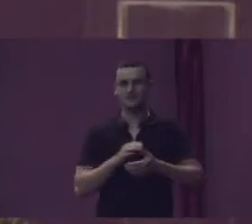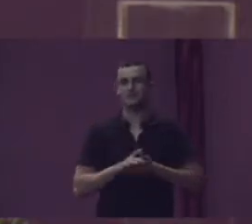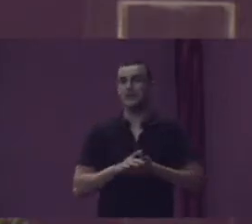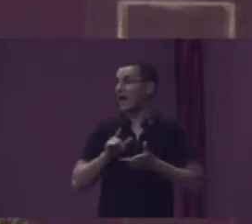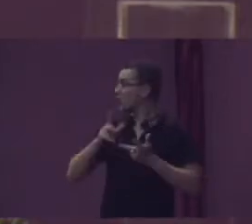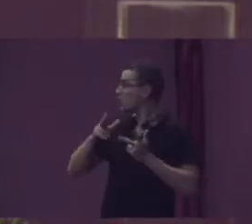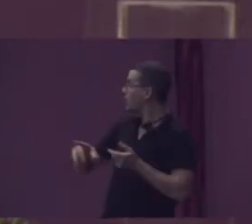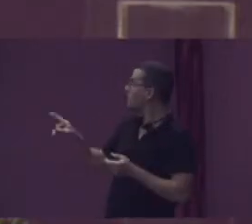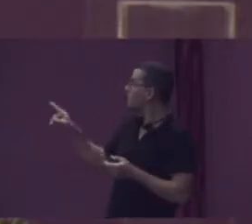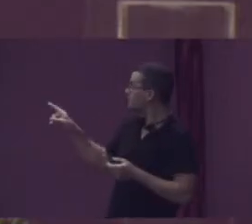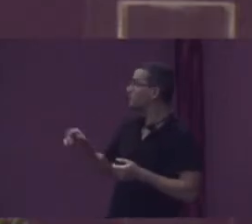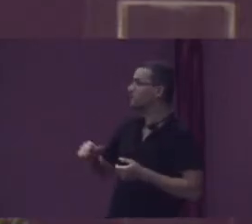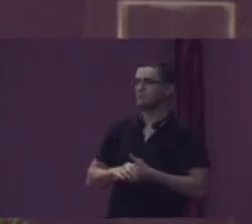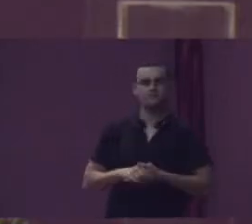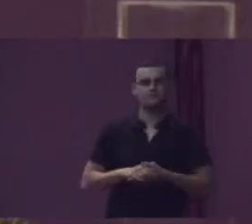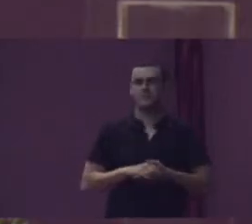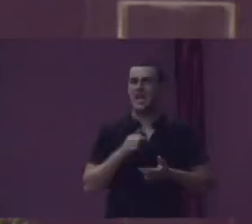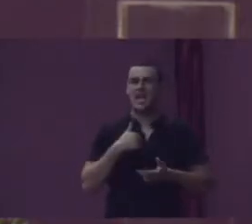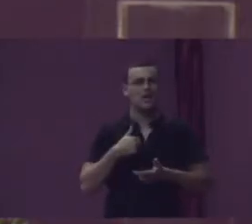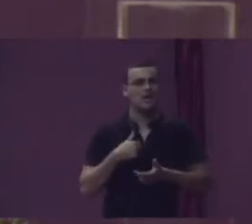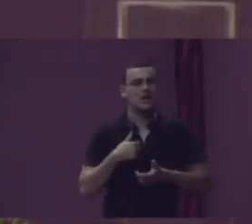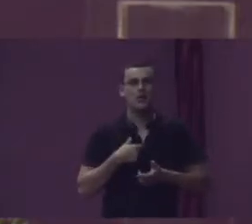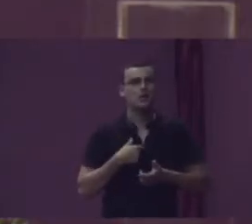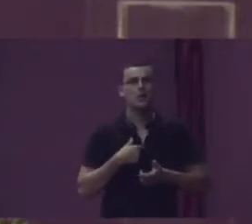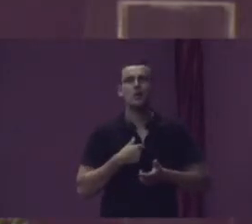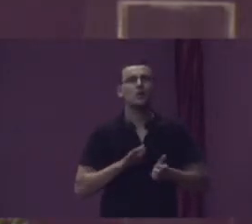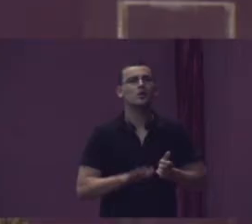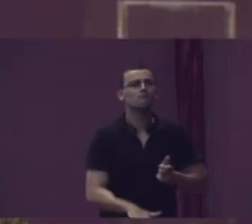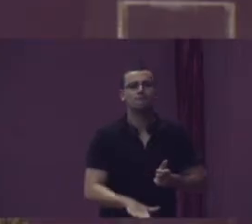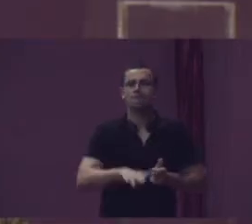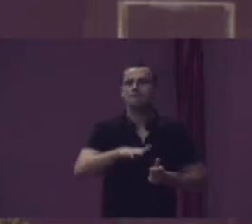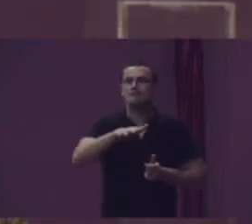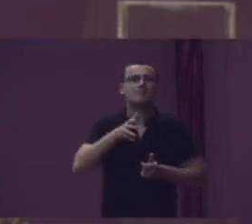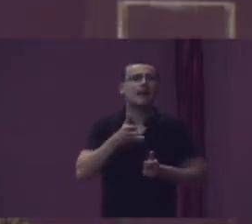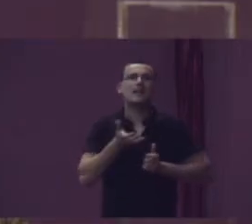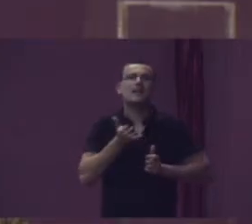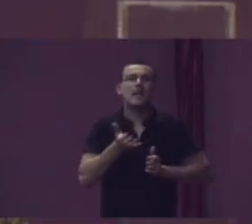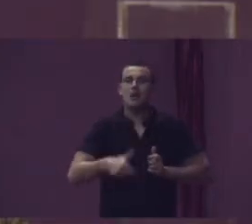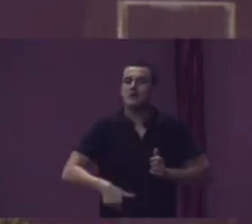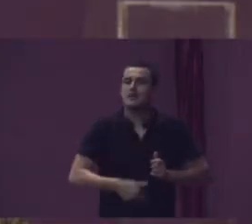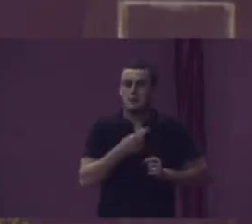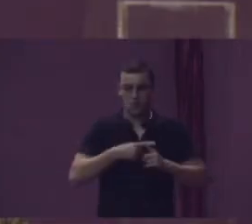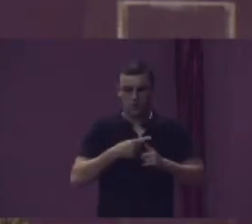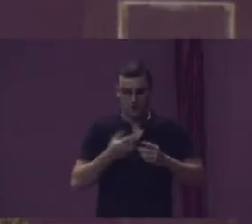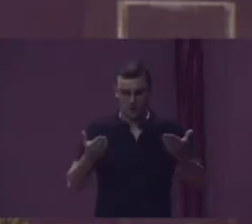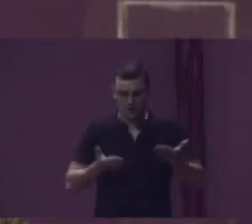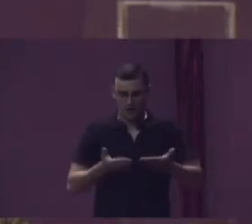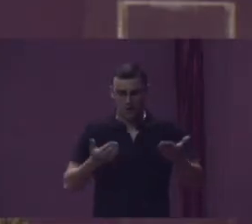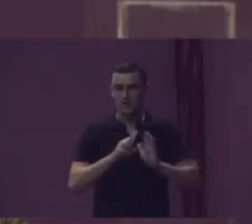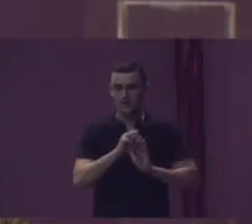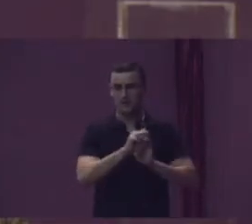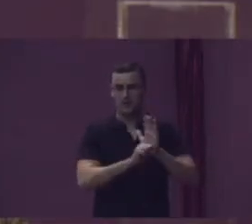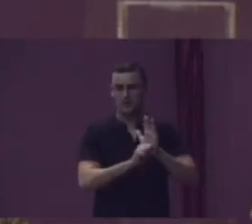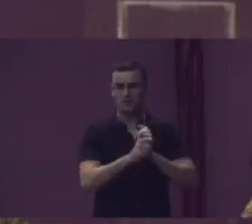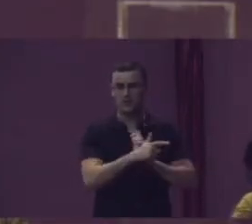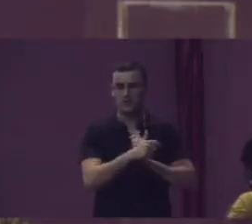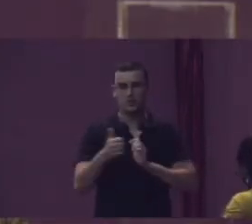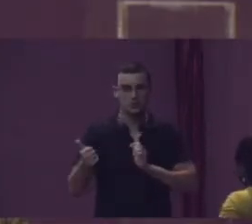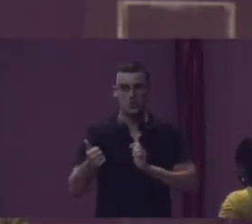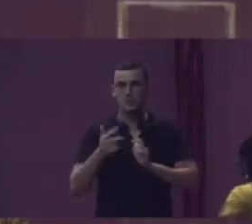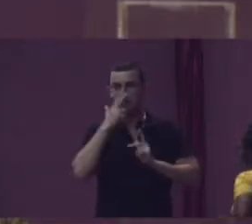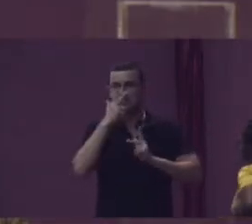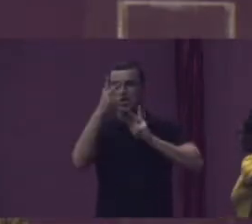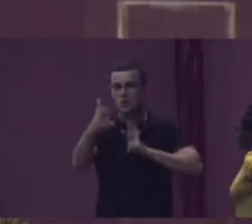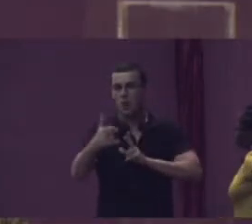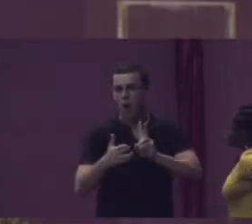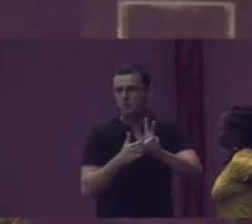dessa mulher, desde sempre eu quis a cesariana, porque eu acho que no auge da tecnologia do século XXI, as pessoas quererem ter filho igual a índio não rola,